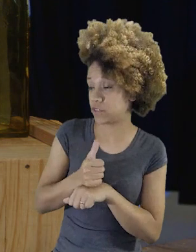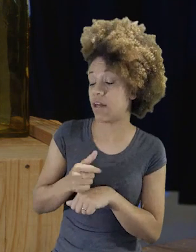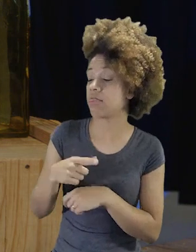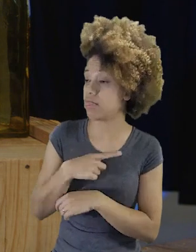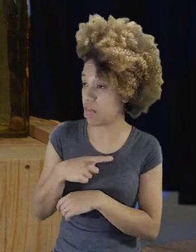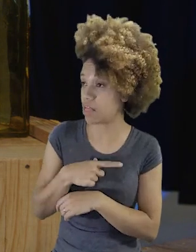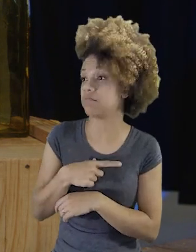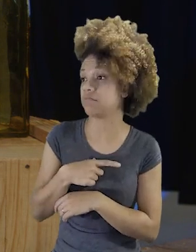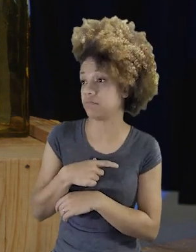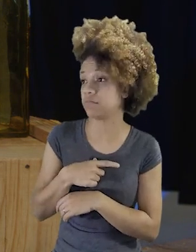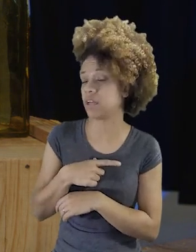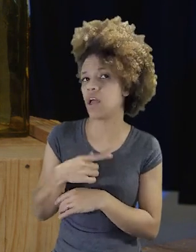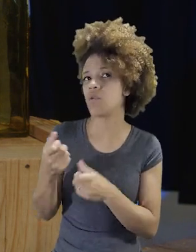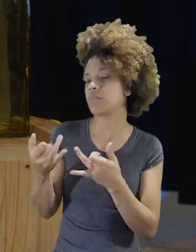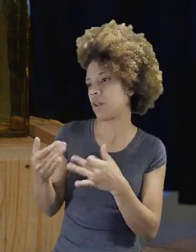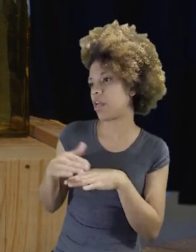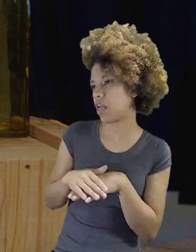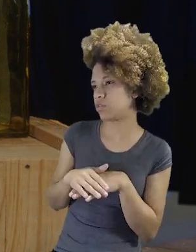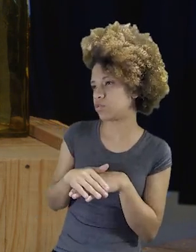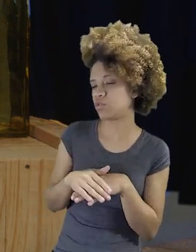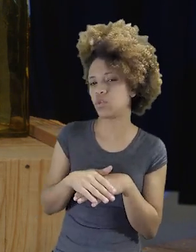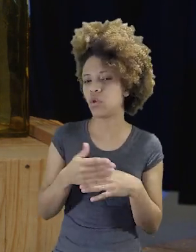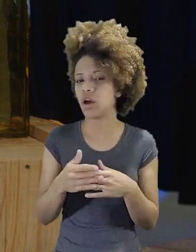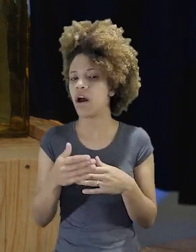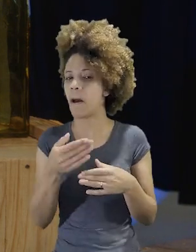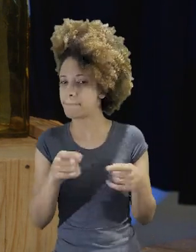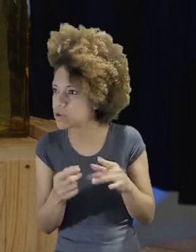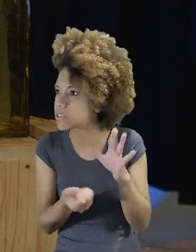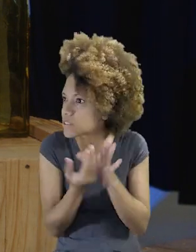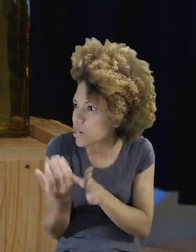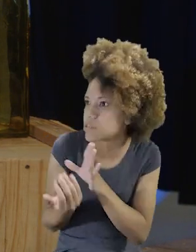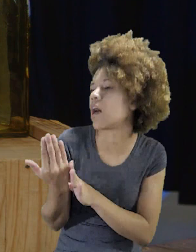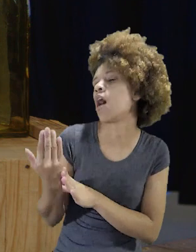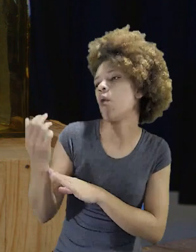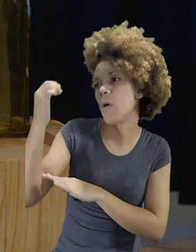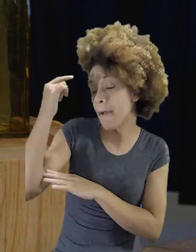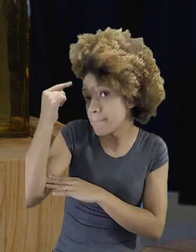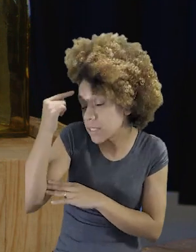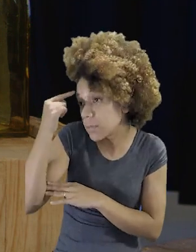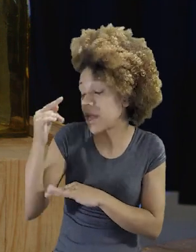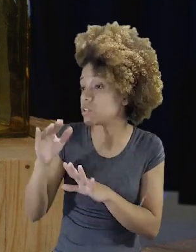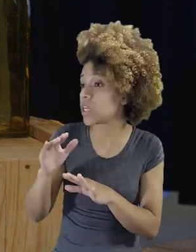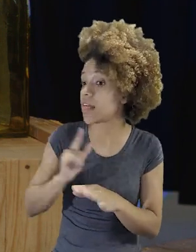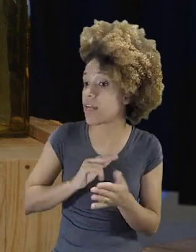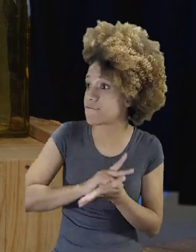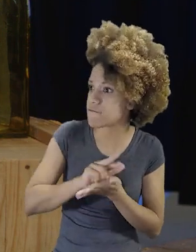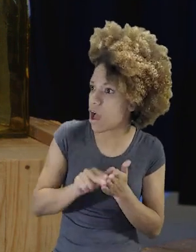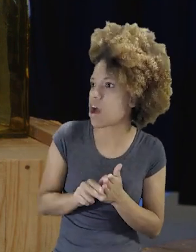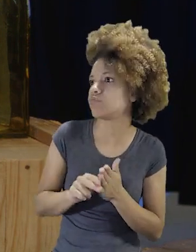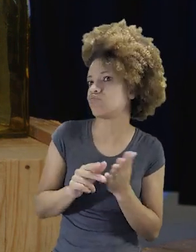entre as duas profissões tem uma né eu falei a coisa né da Plants Line é existe existe